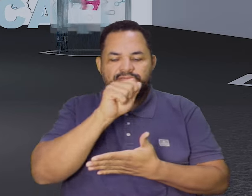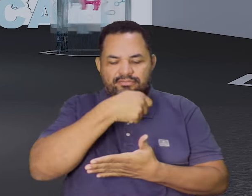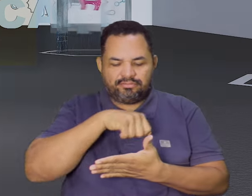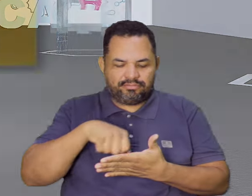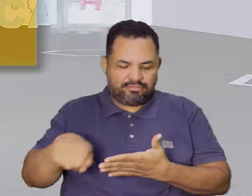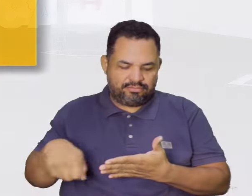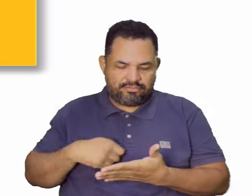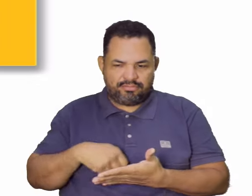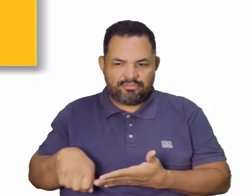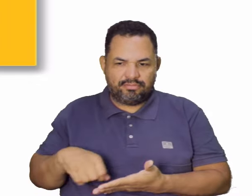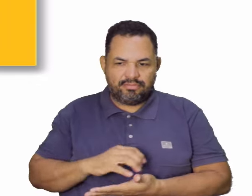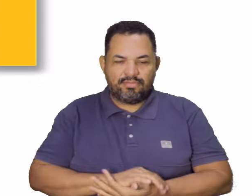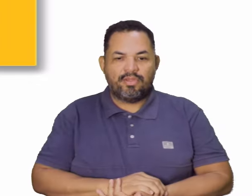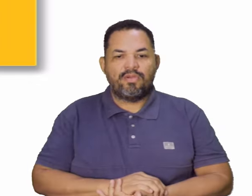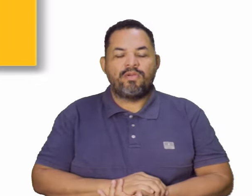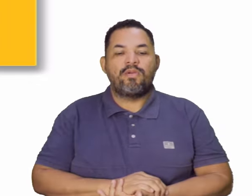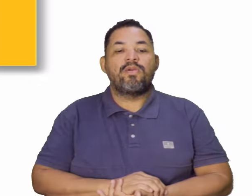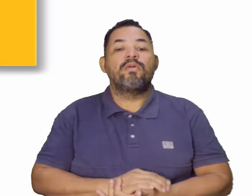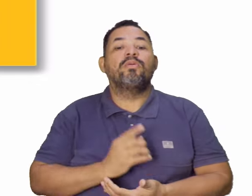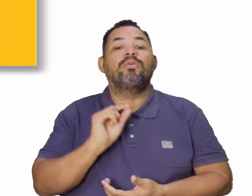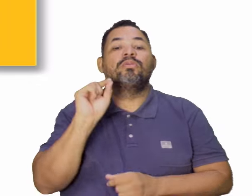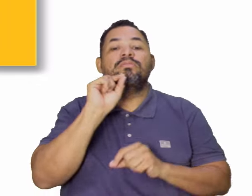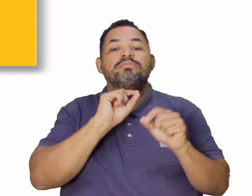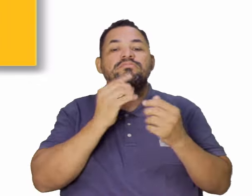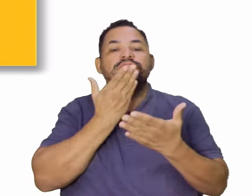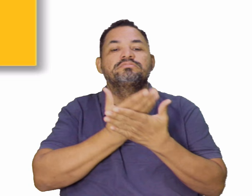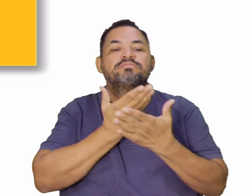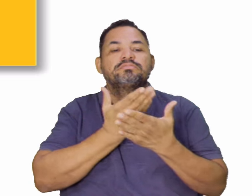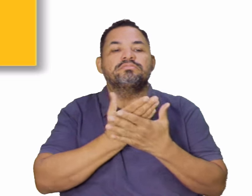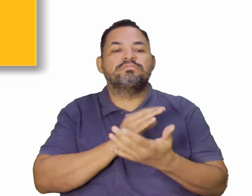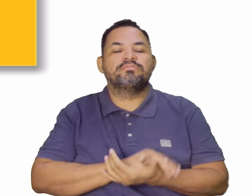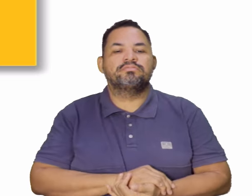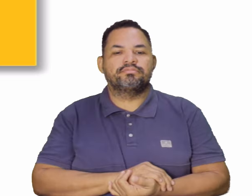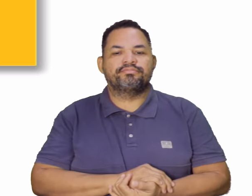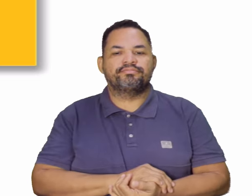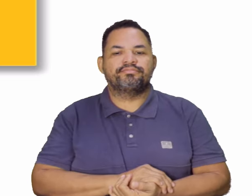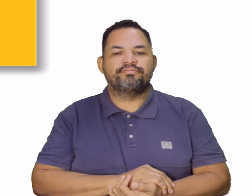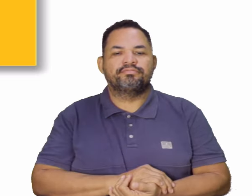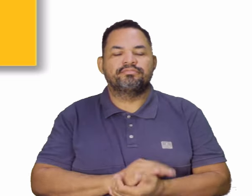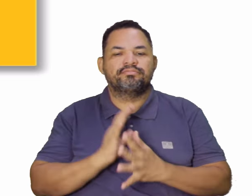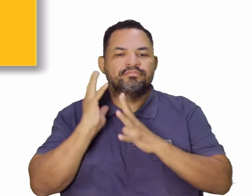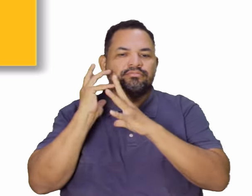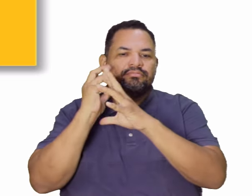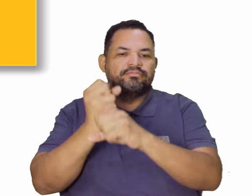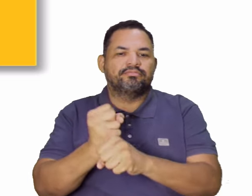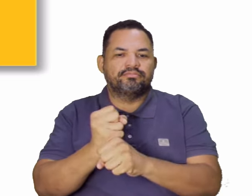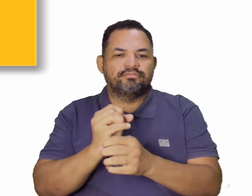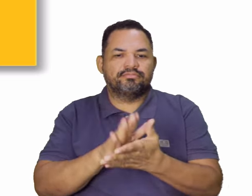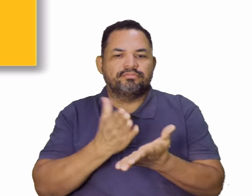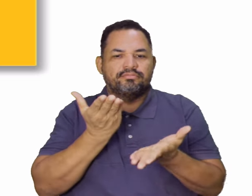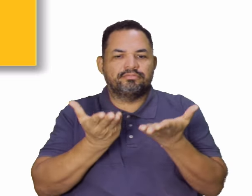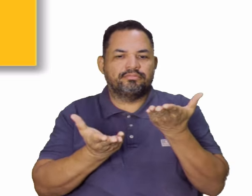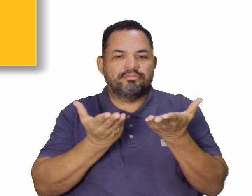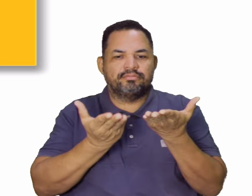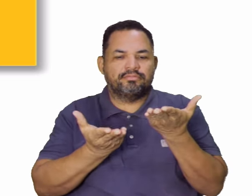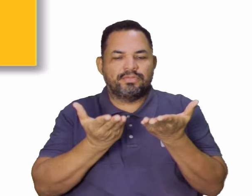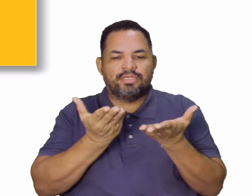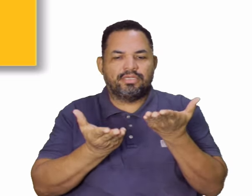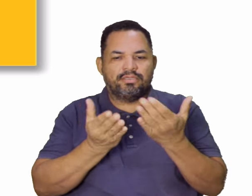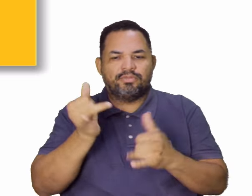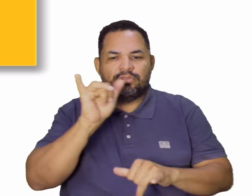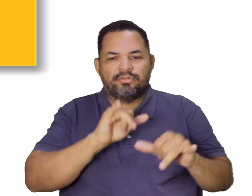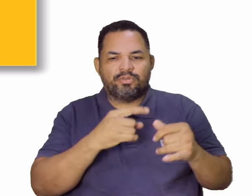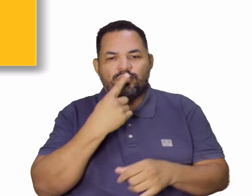na telinha O que que você vai ver olha fo Exatamente olha nós vamos revisar equilíbrio químico parte